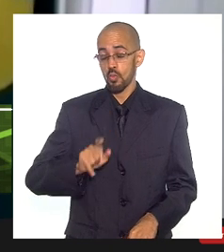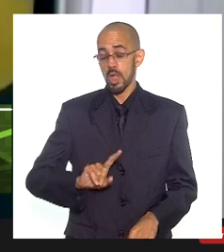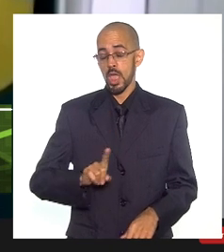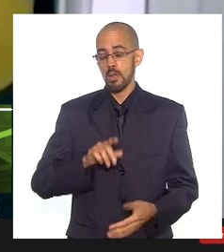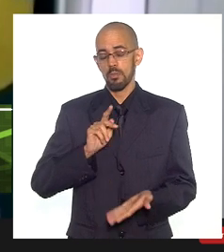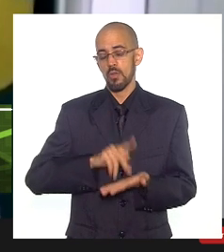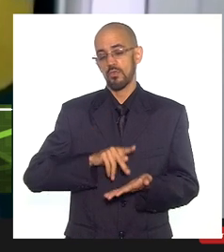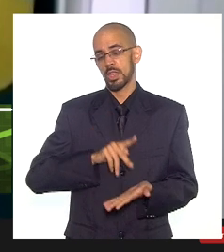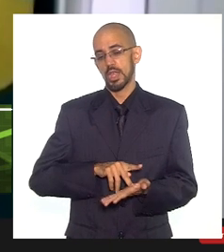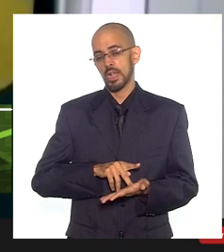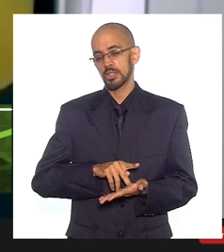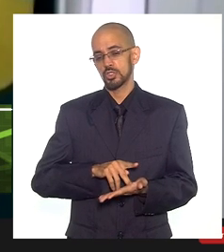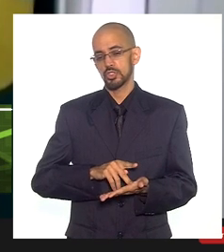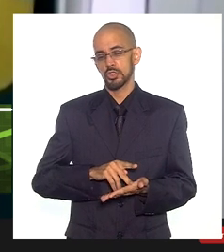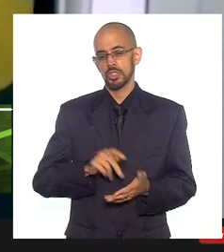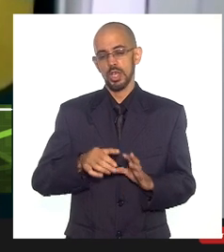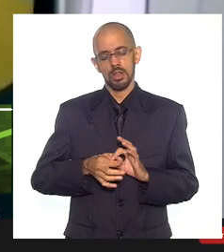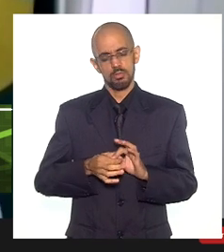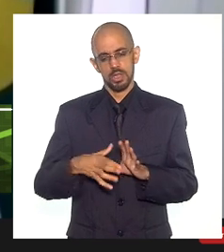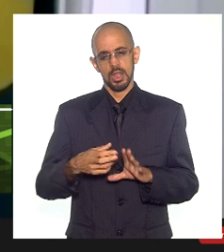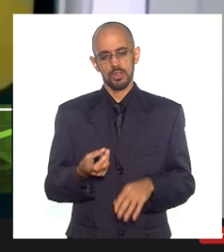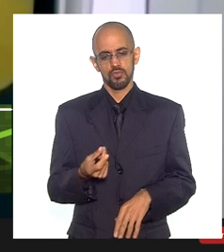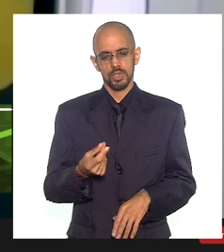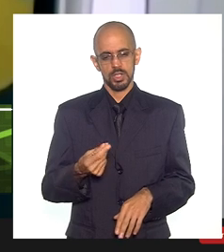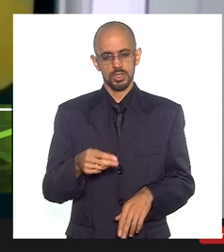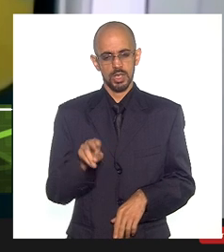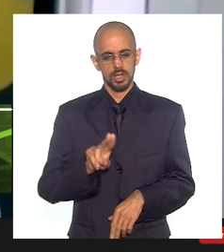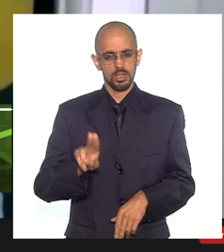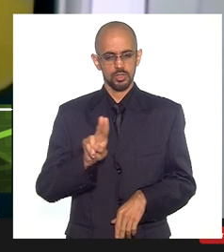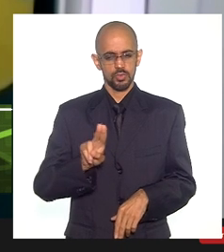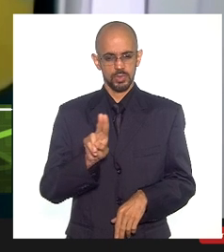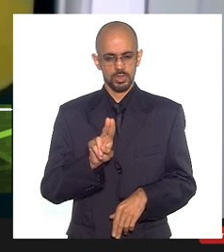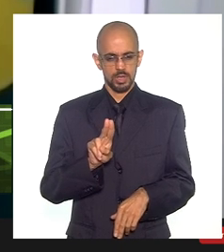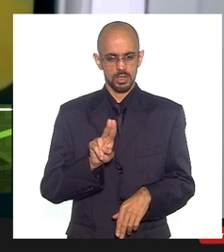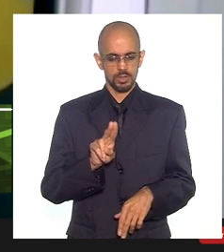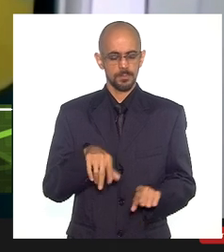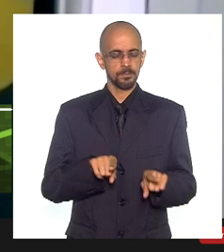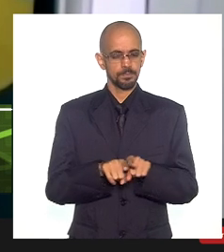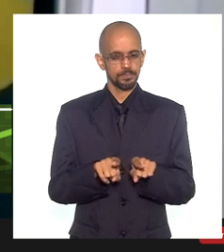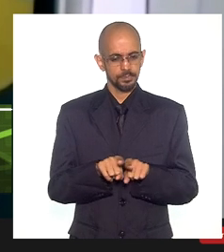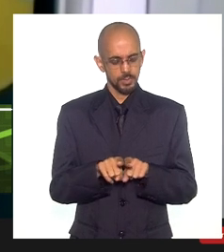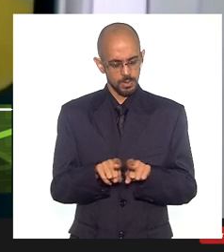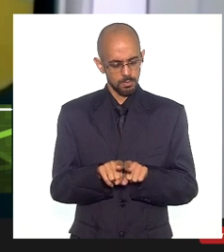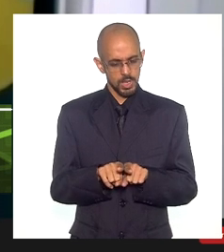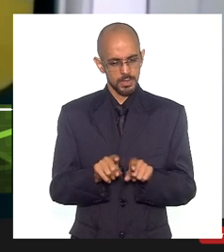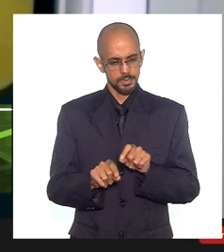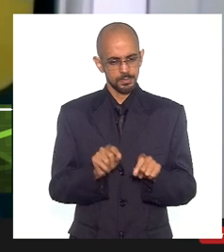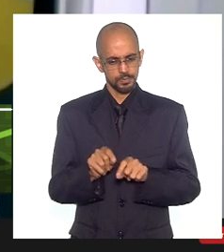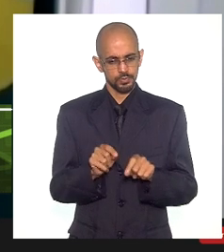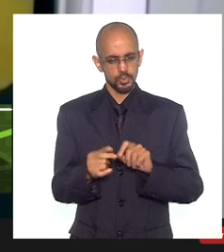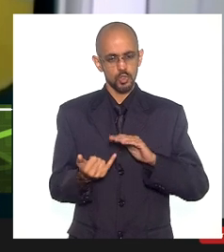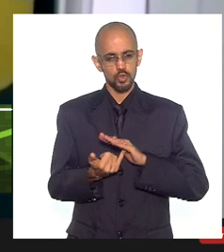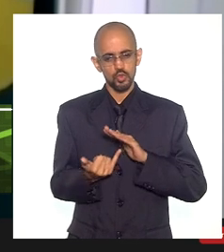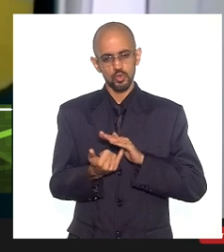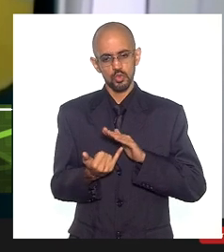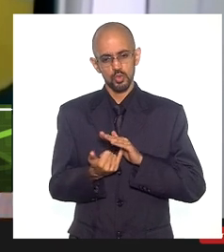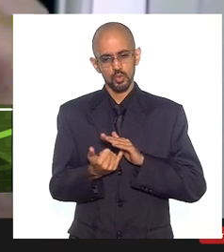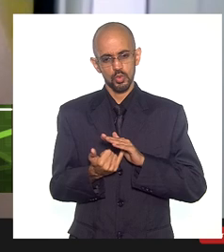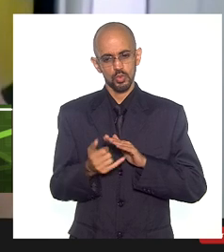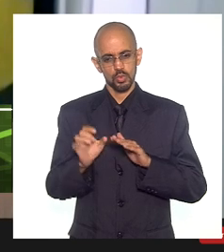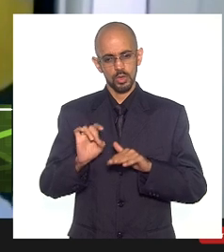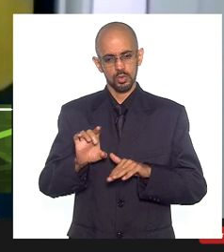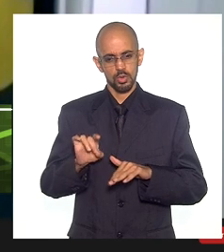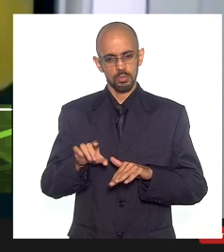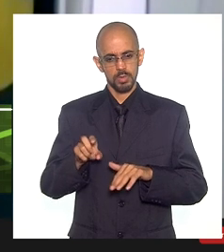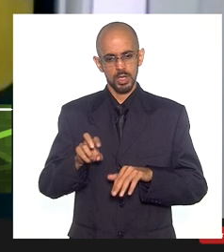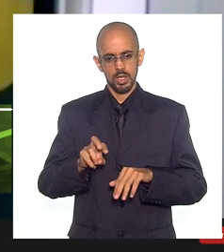gestão financeira das nossas universidades, como é o caso da UERJ. Da mesma maneira, o Instituto da Autonomia, que não está adstrito